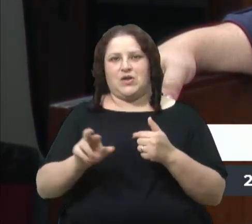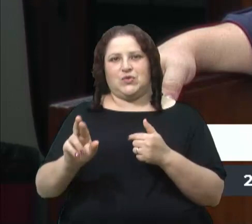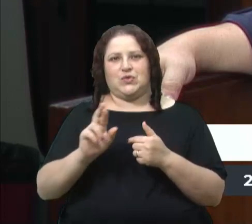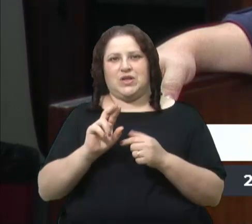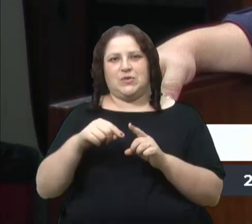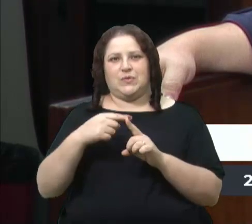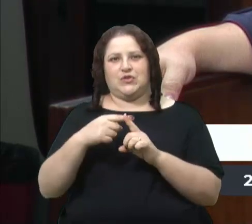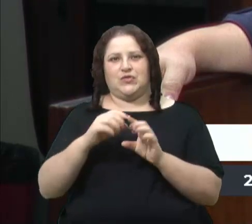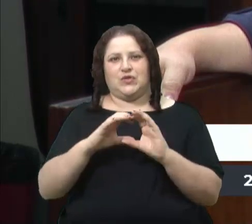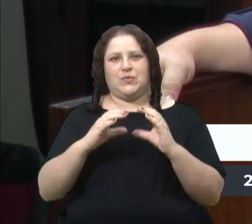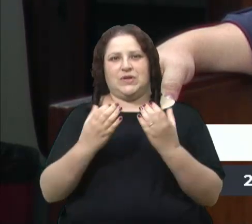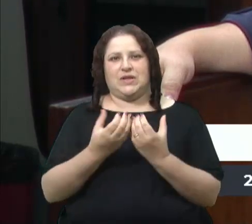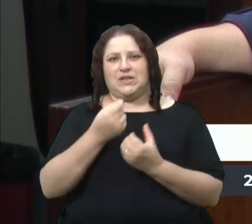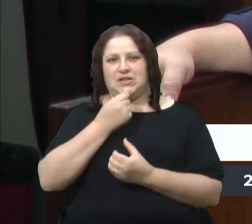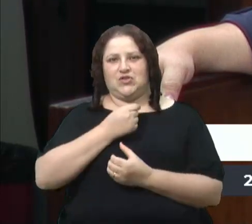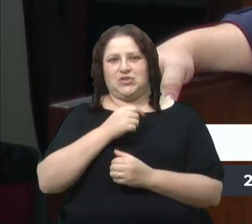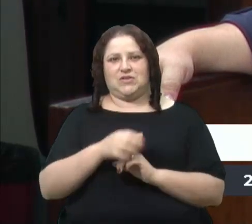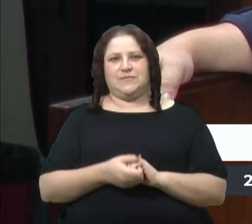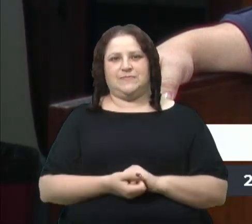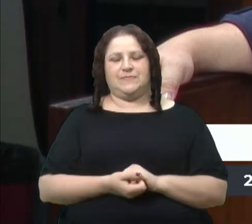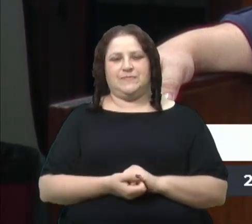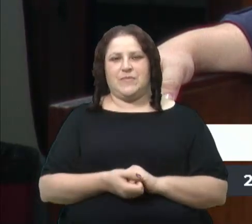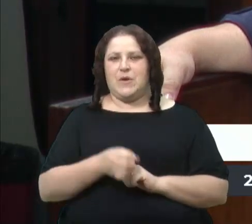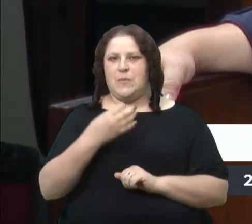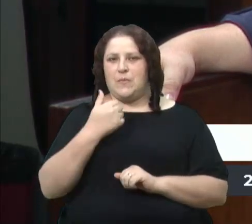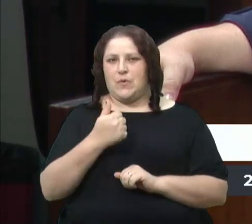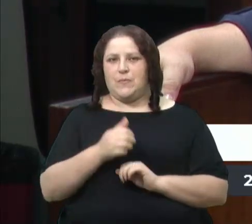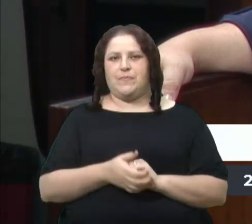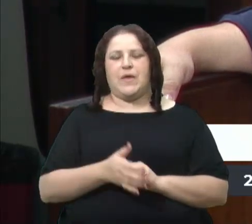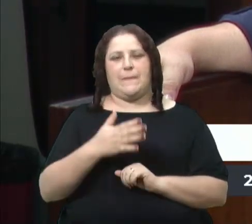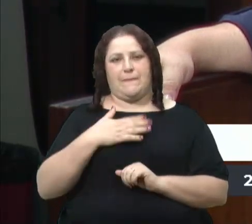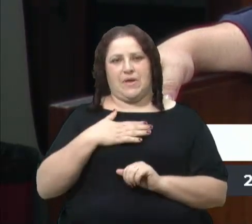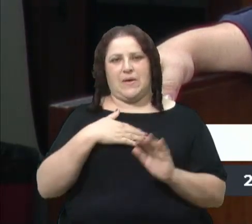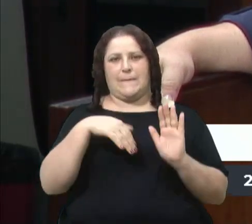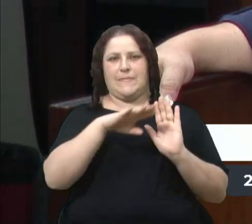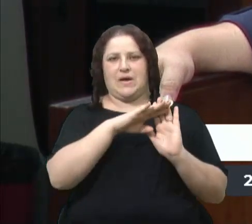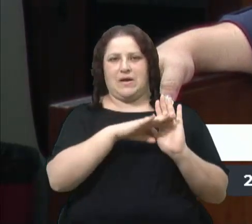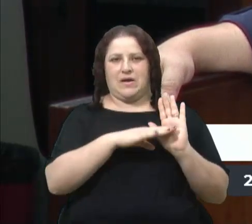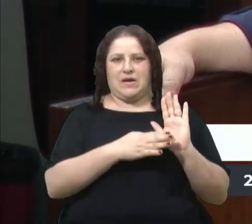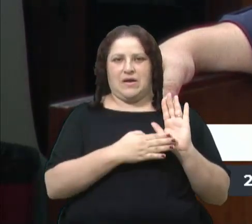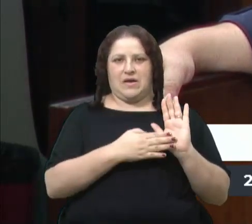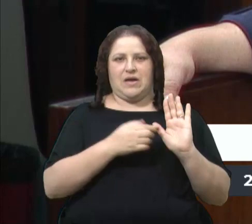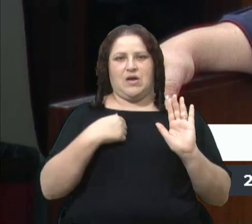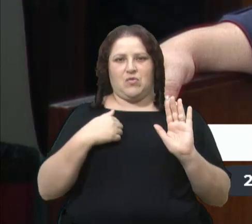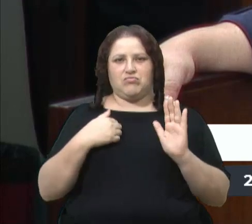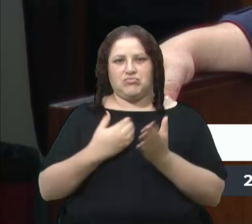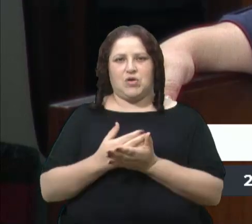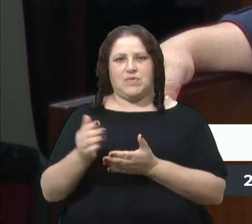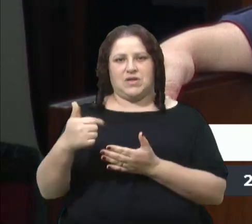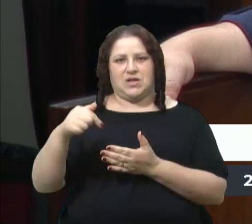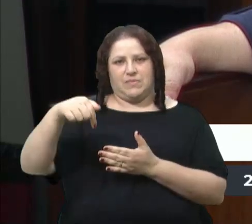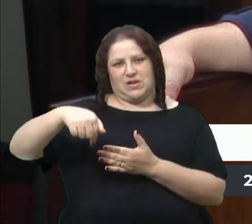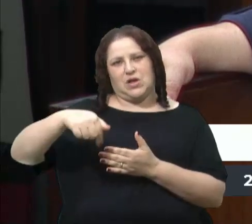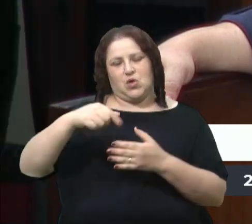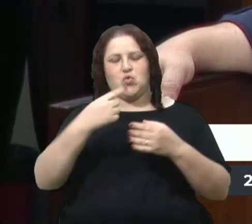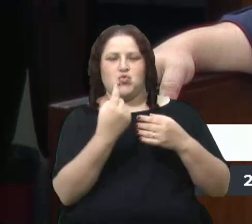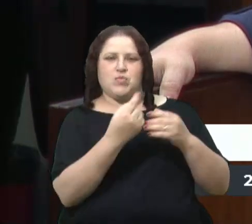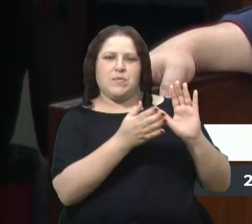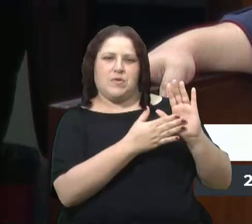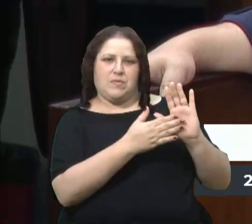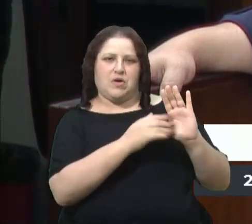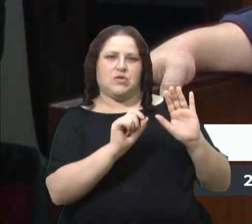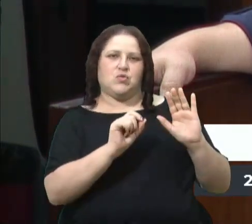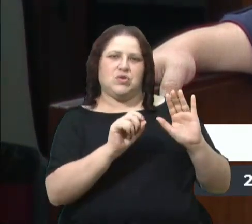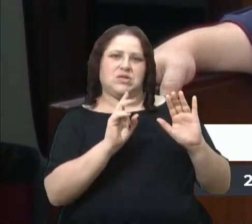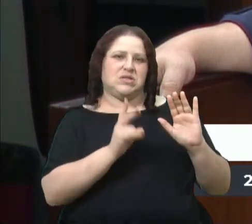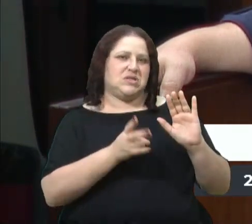positivo para a nossa comunidade caxiense. Bom, pessoal, minha pauta, desde que entrei nesta casa, uma das pautas, sempre